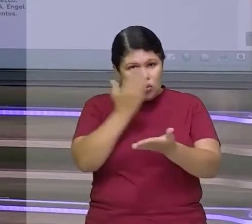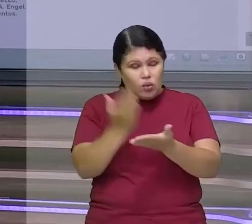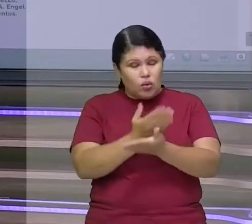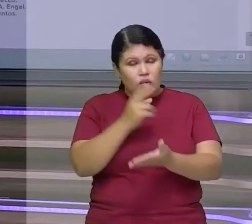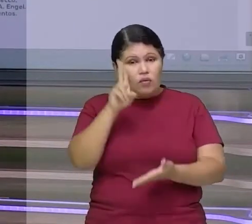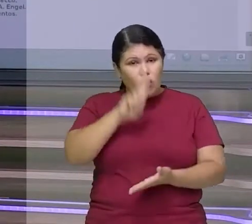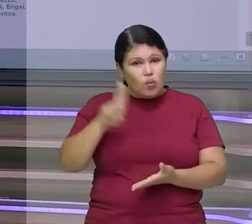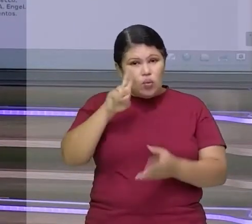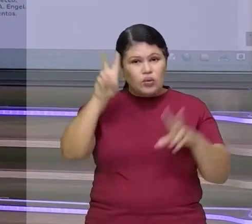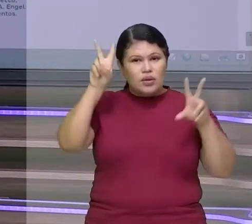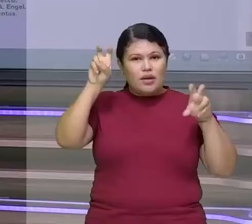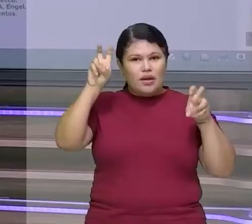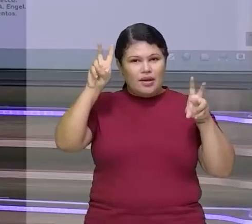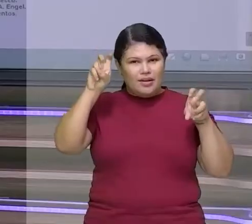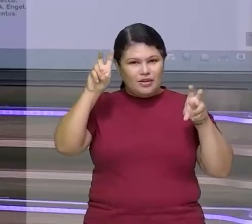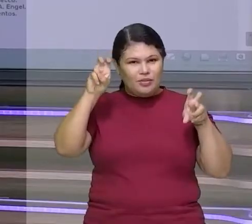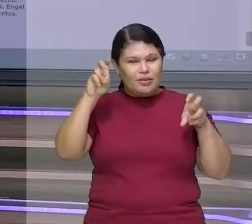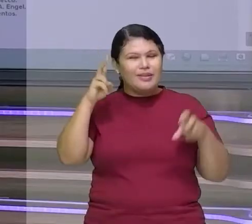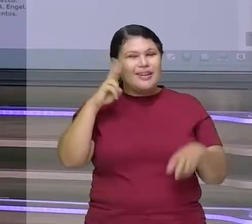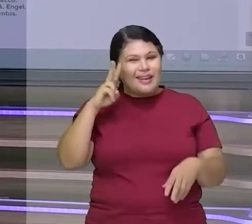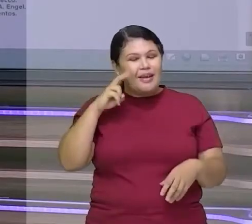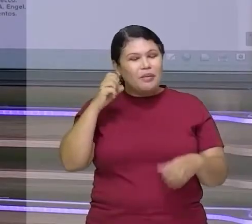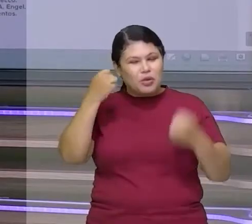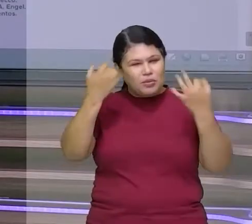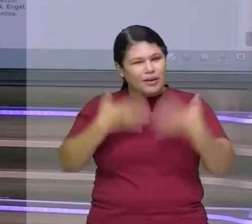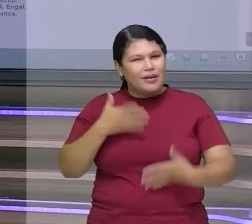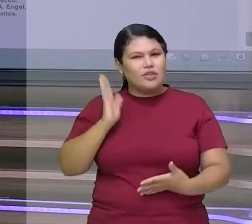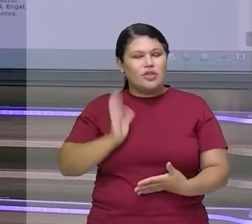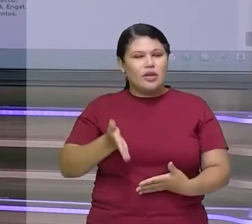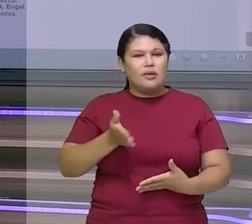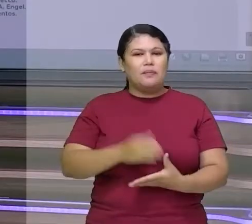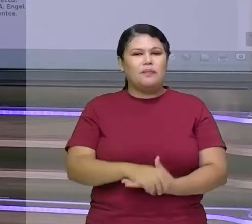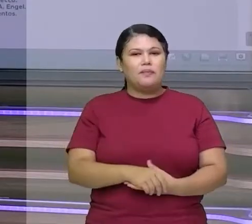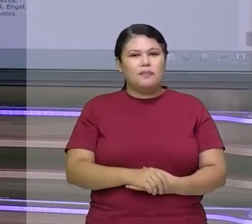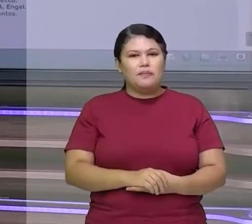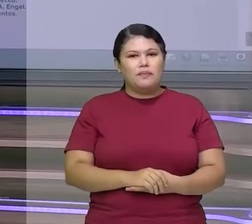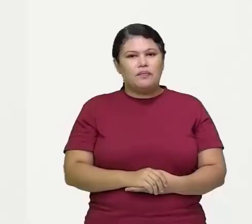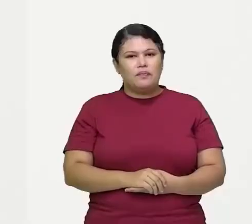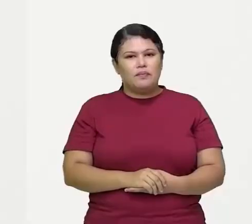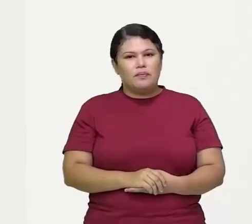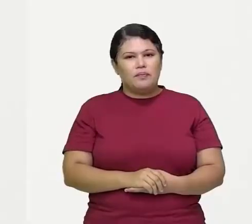interessante usar as aspas. Lembra que a gente viu a aplicabilidade das aspas?